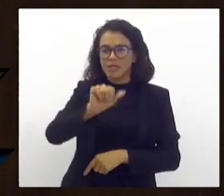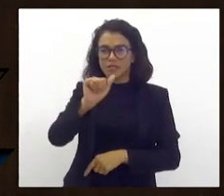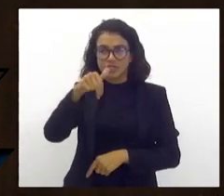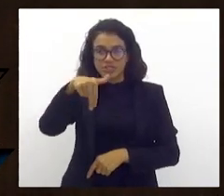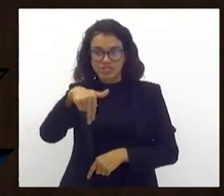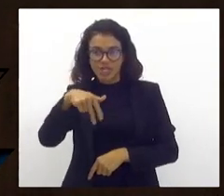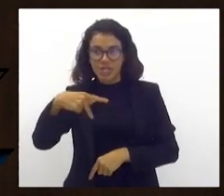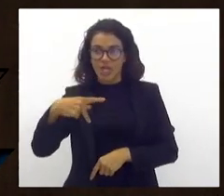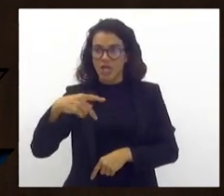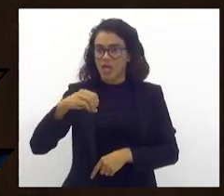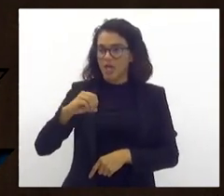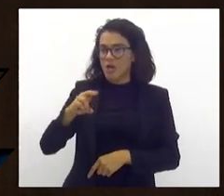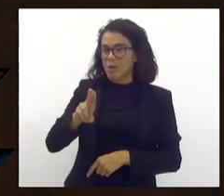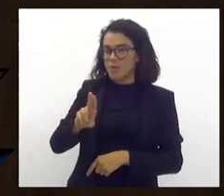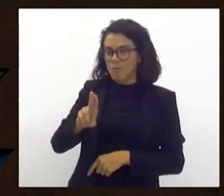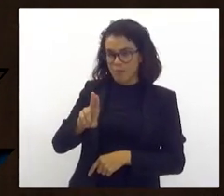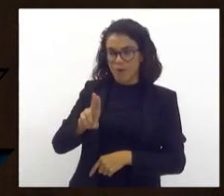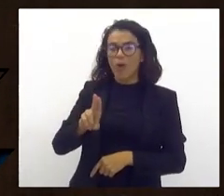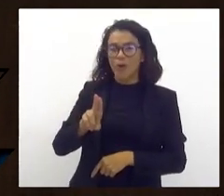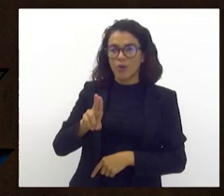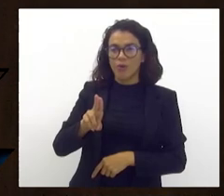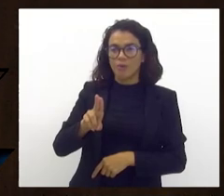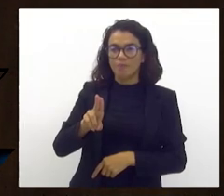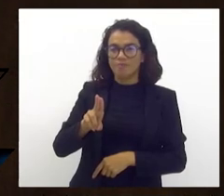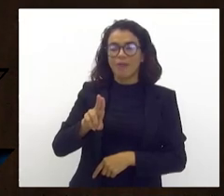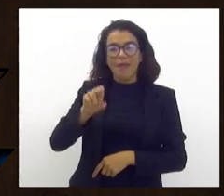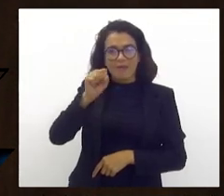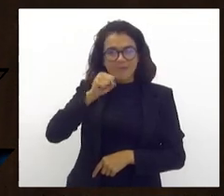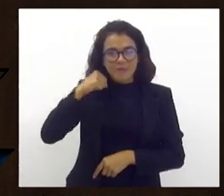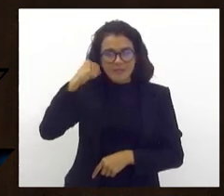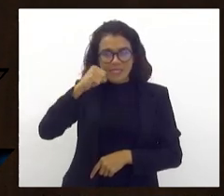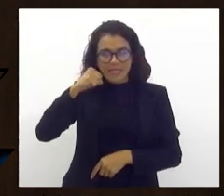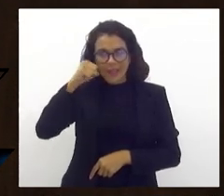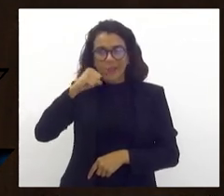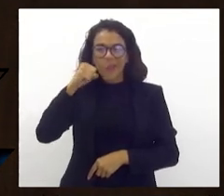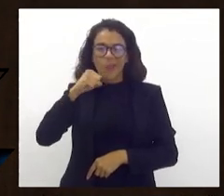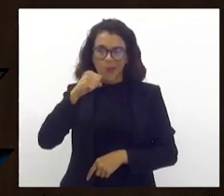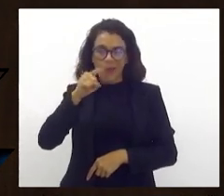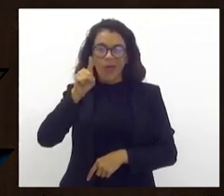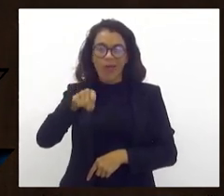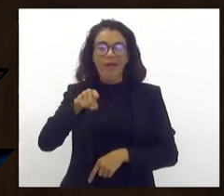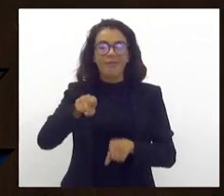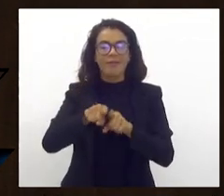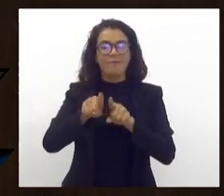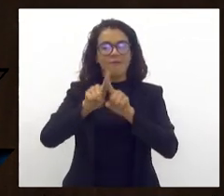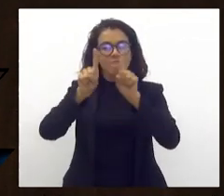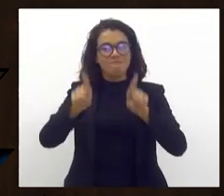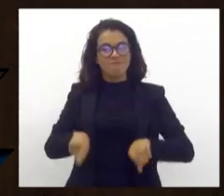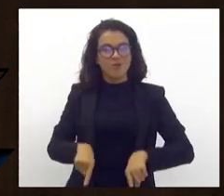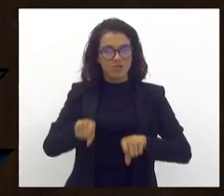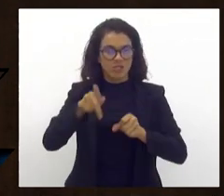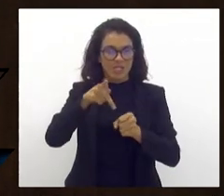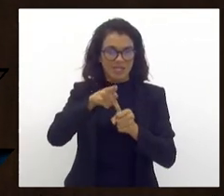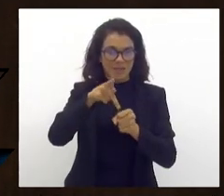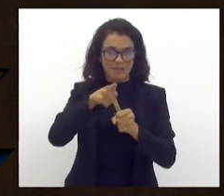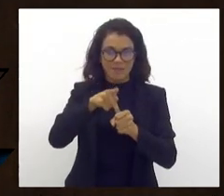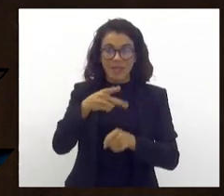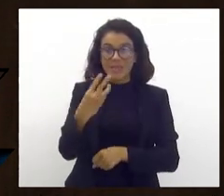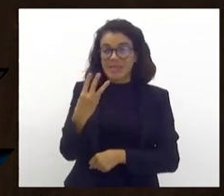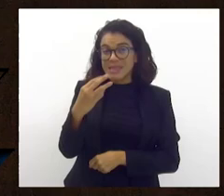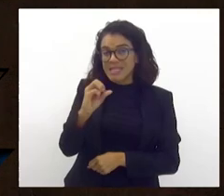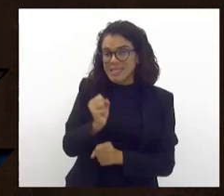além de ser um senador da República, é um funcionário de carreira da Petrobras com 30 anos